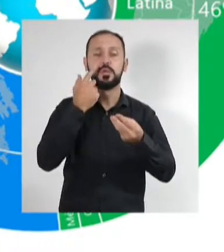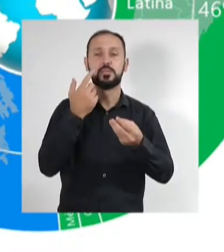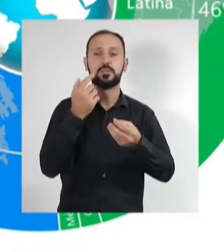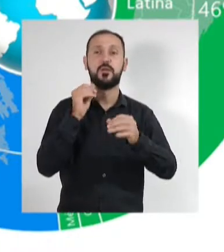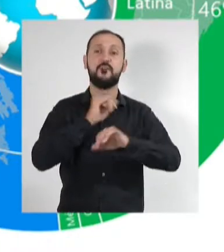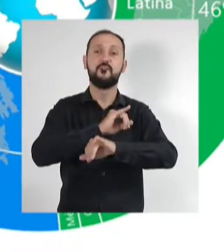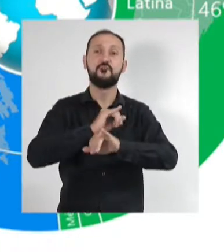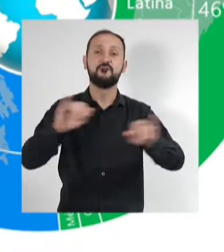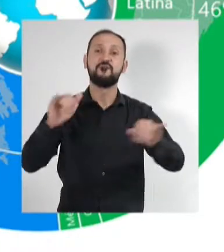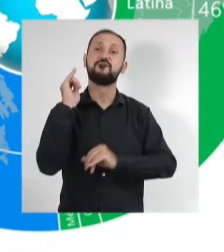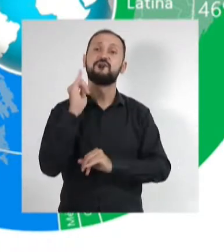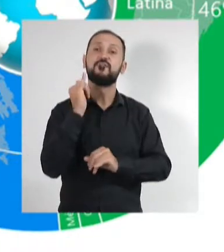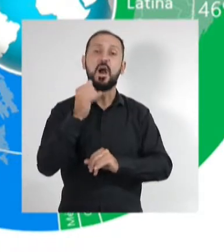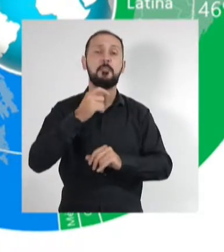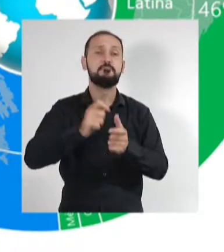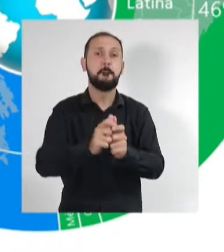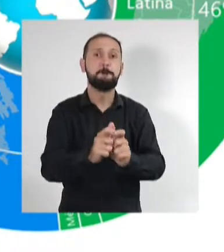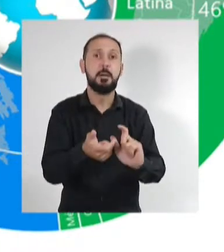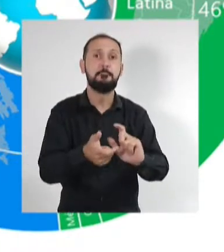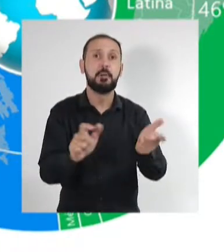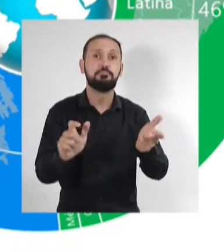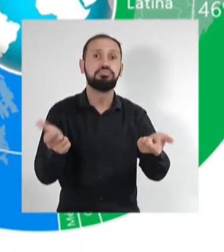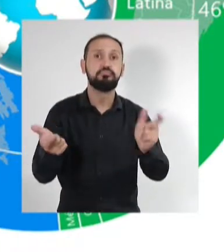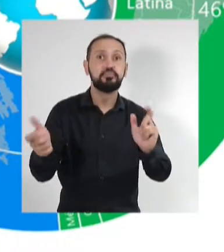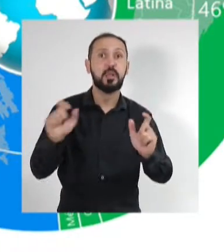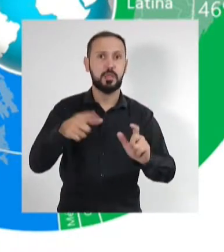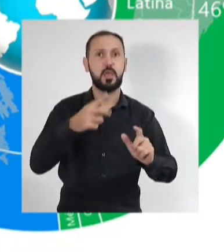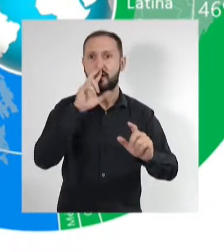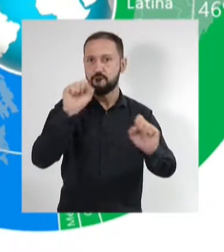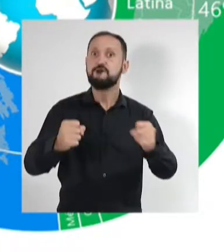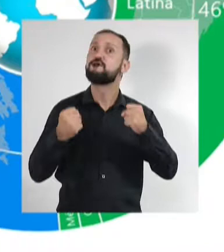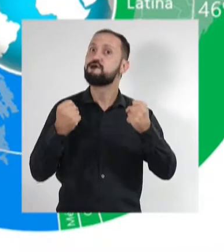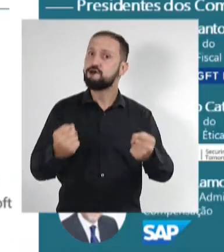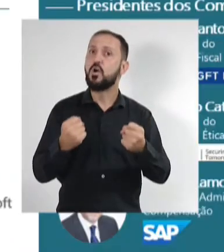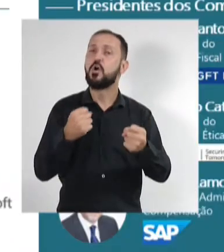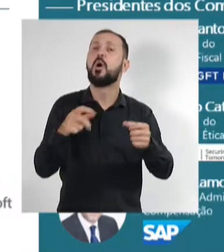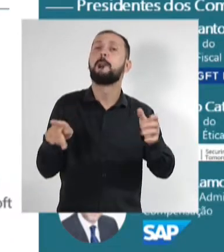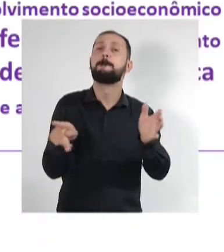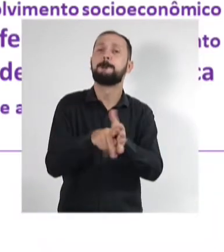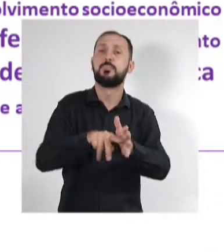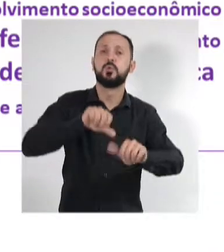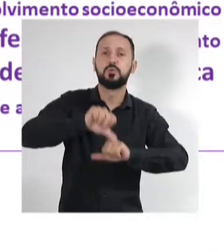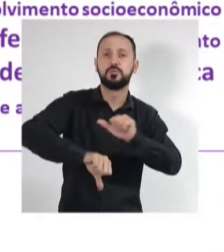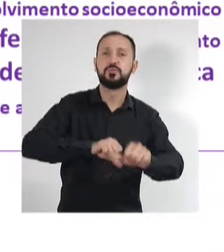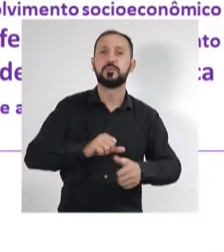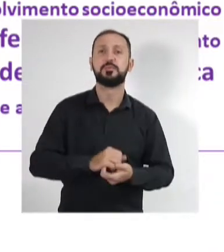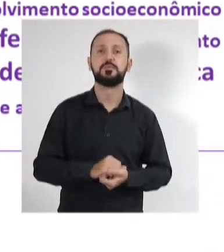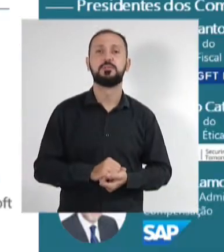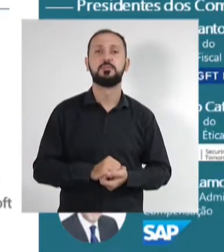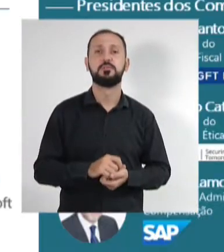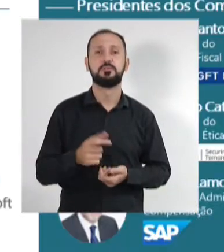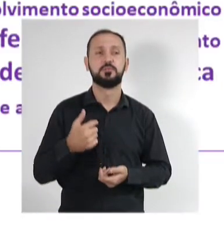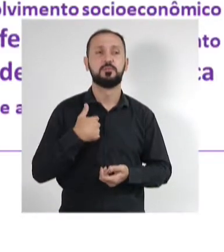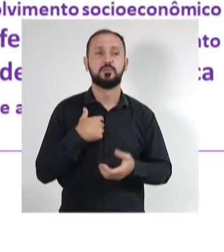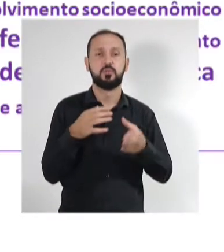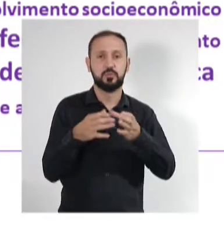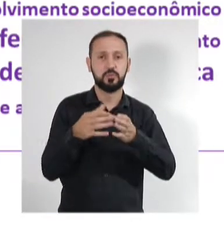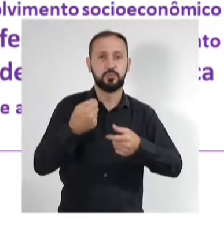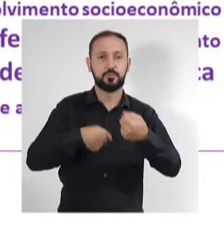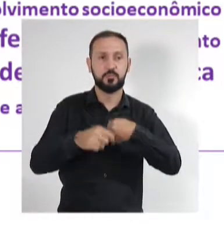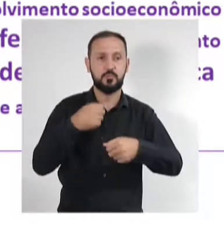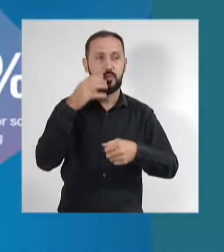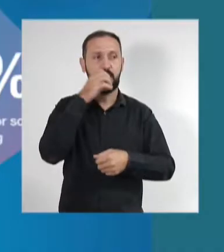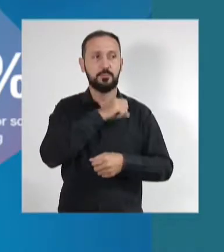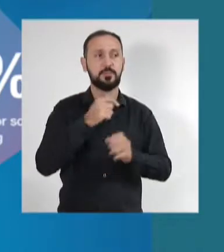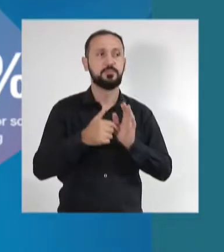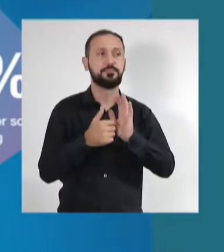de dados ele é um pouco mais amplo e bastante robusto nesse sentido com essas transformações. Ali é nosso conselho de administração, eu vou passar rápido